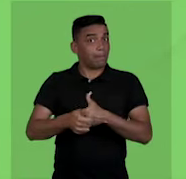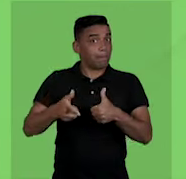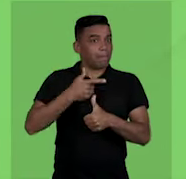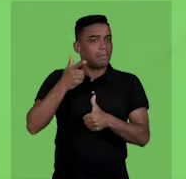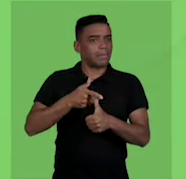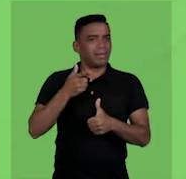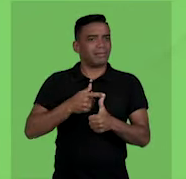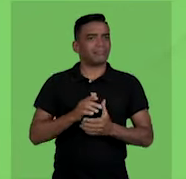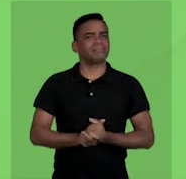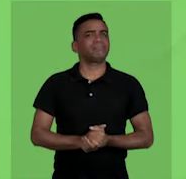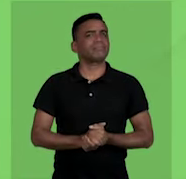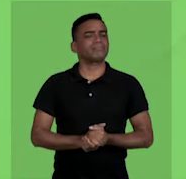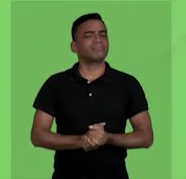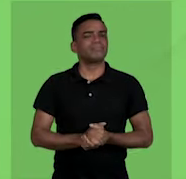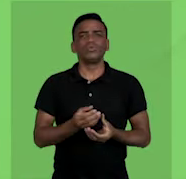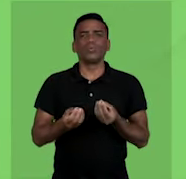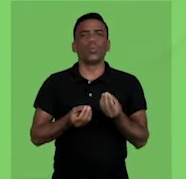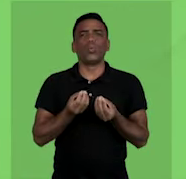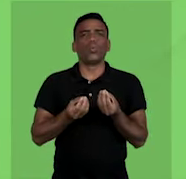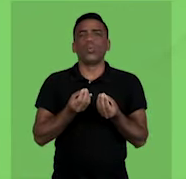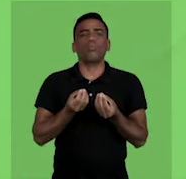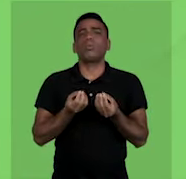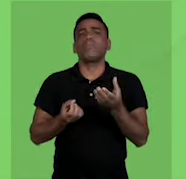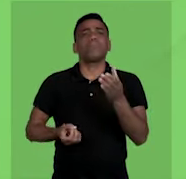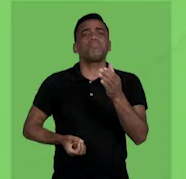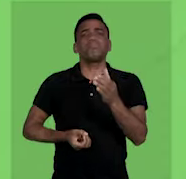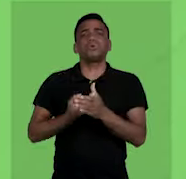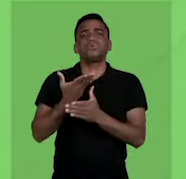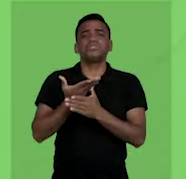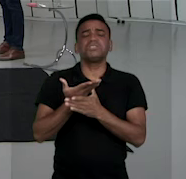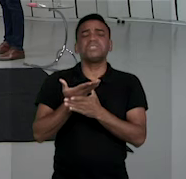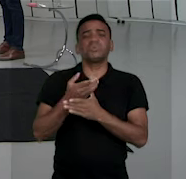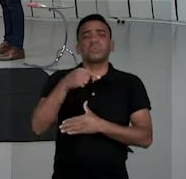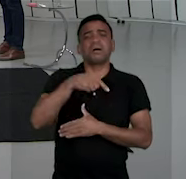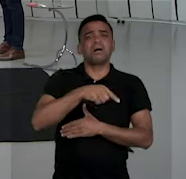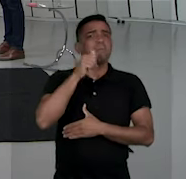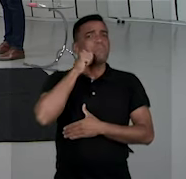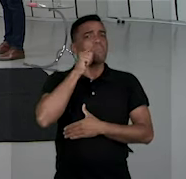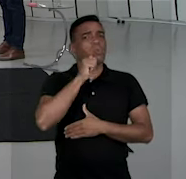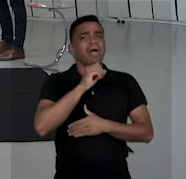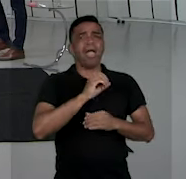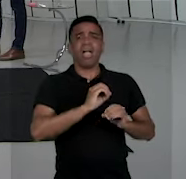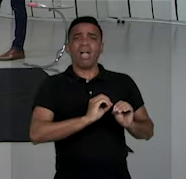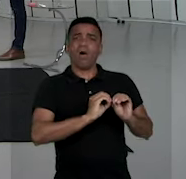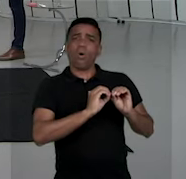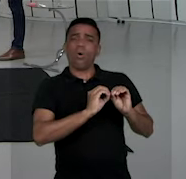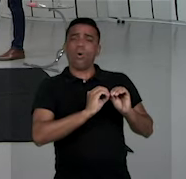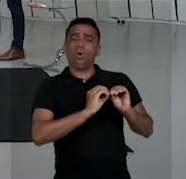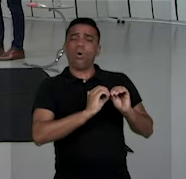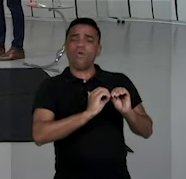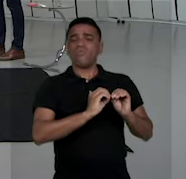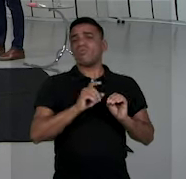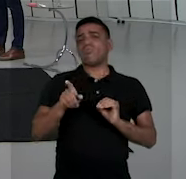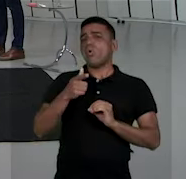são produzidos os gametas, as nossas células gaméticas? Deixa eu trazer